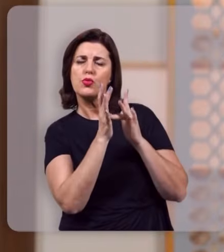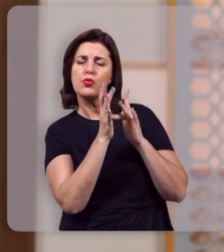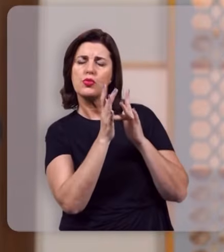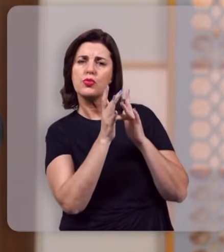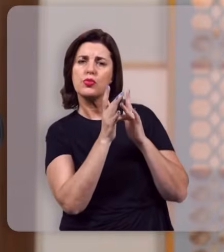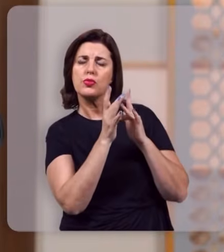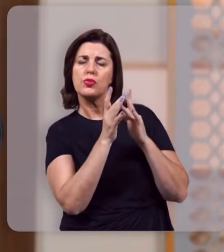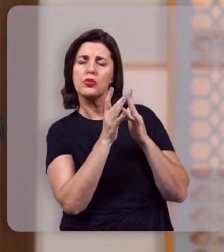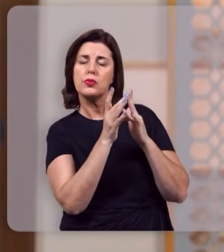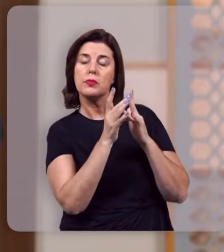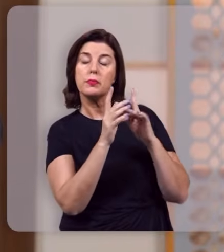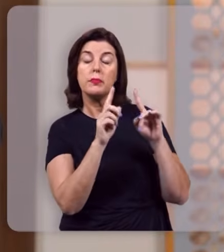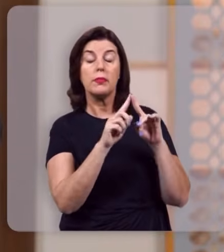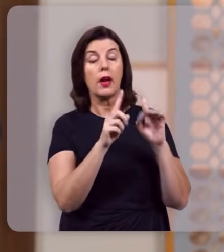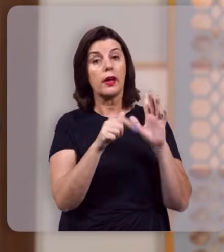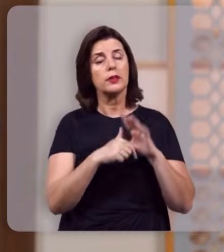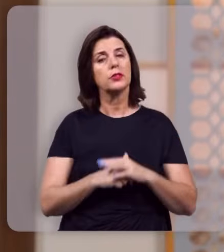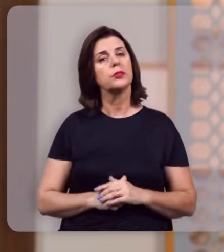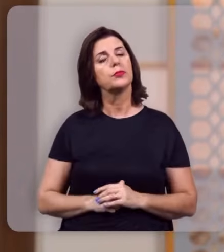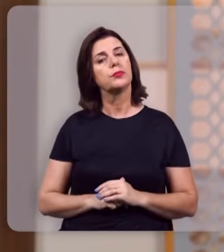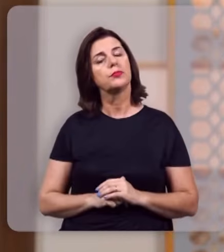Porém,